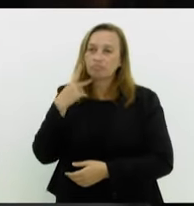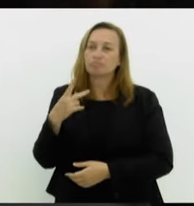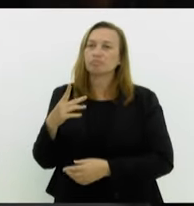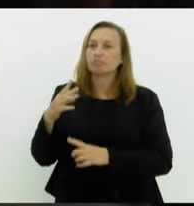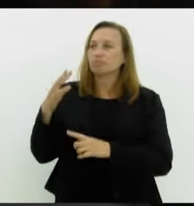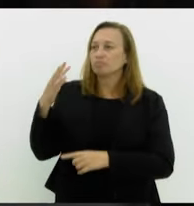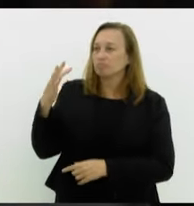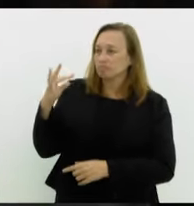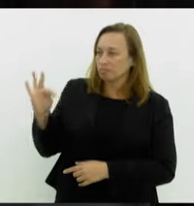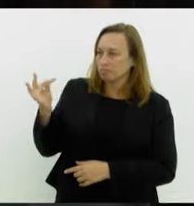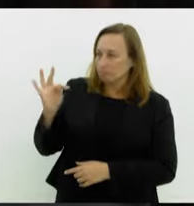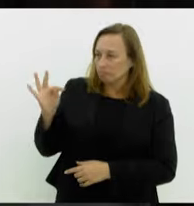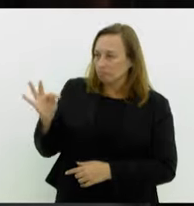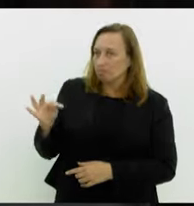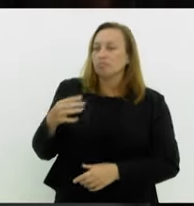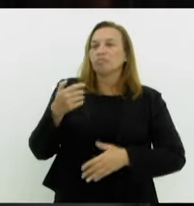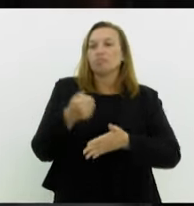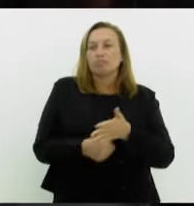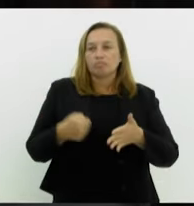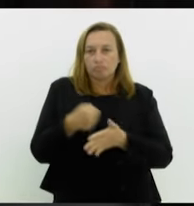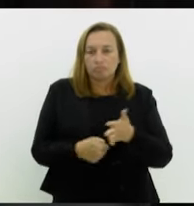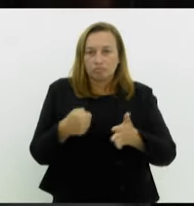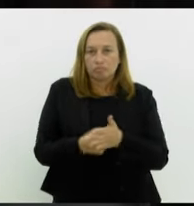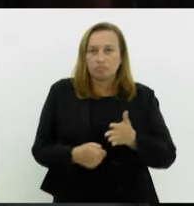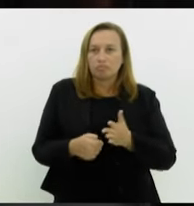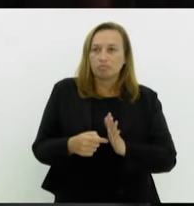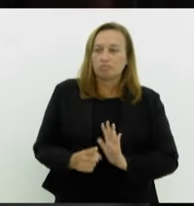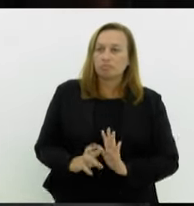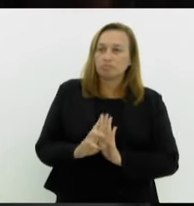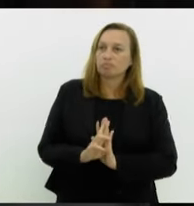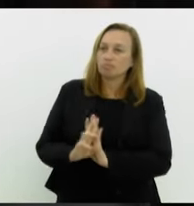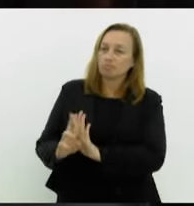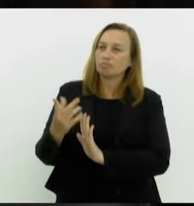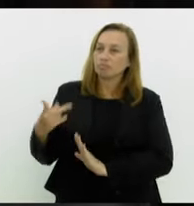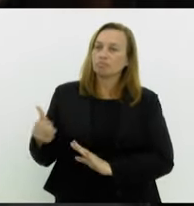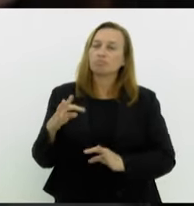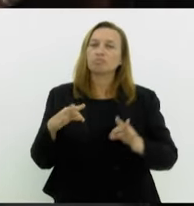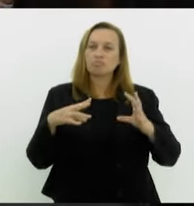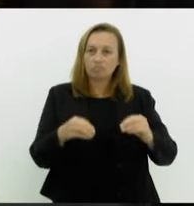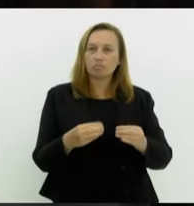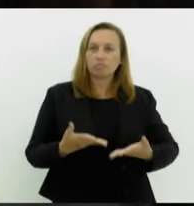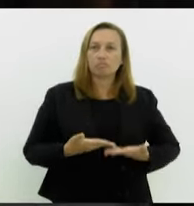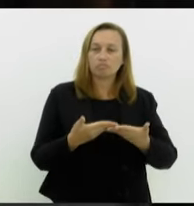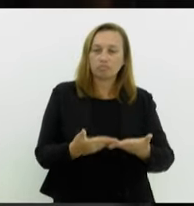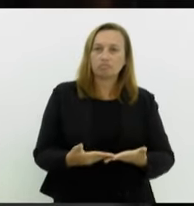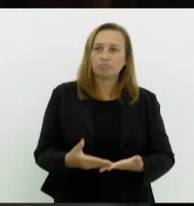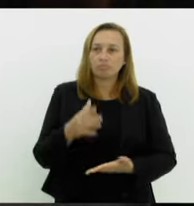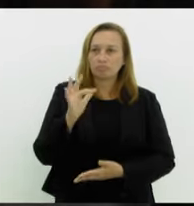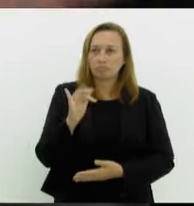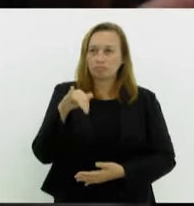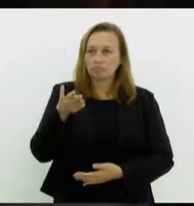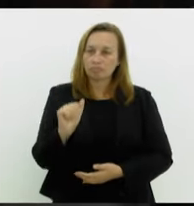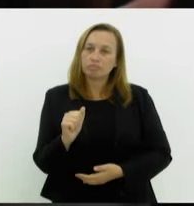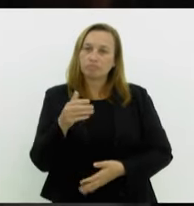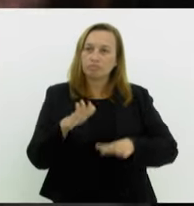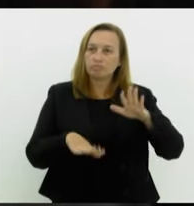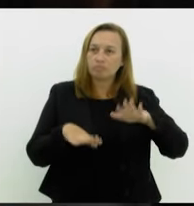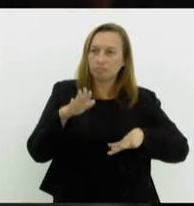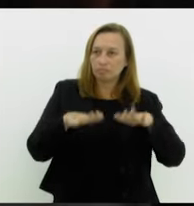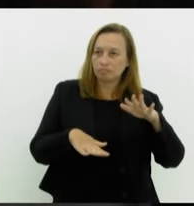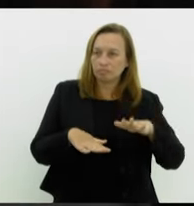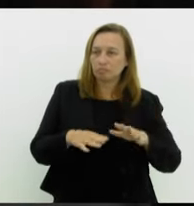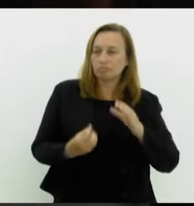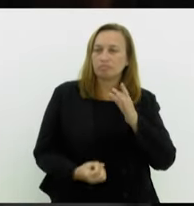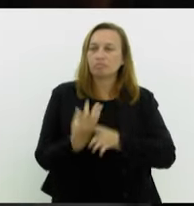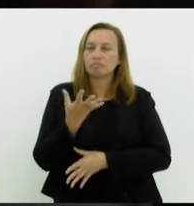cada vereadora brigando por sua representação porque tudo isso que a gente tá oferecendo Fátima Depende de uma criação e